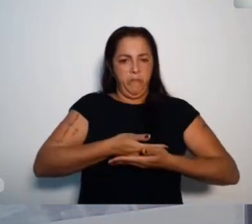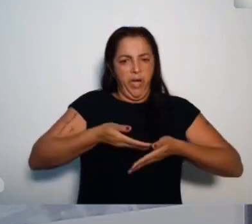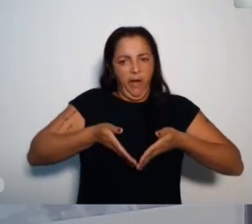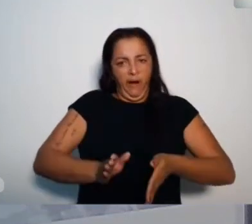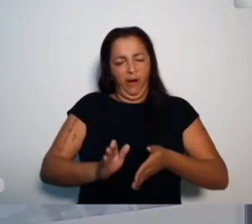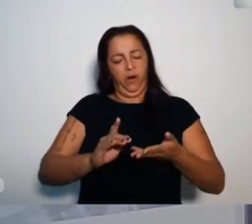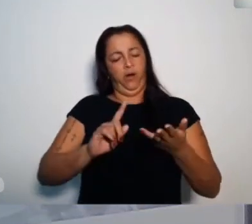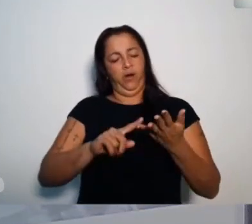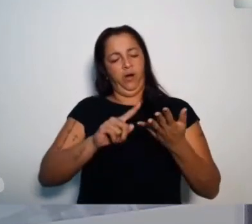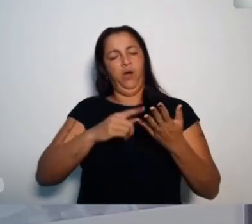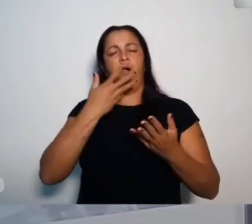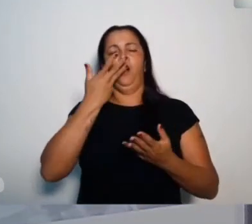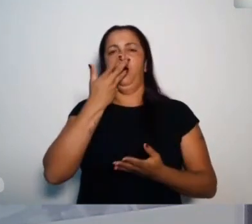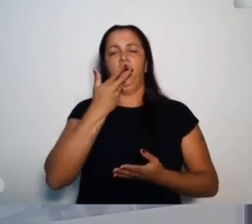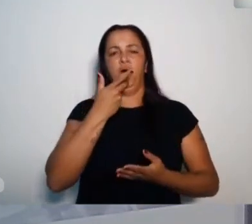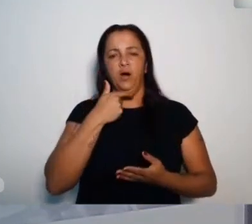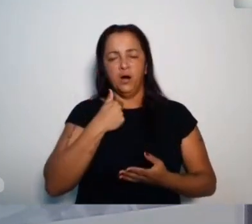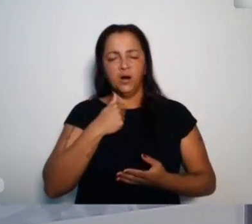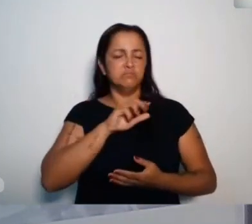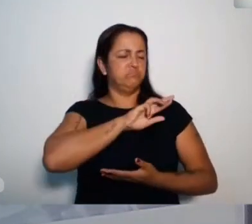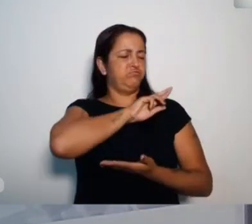poderia falar